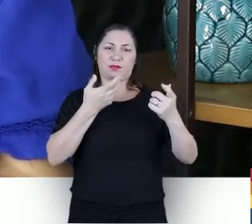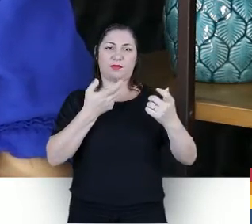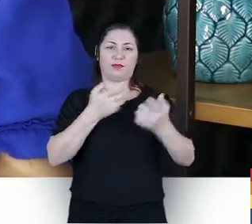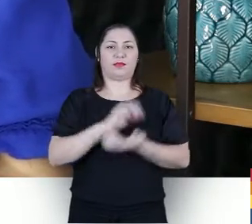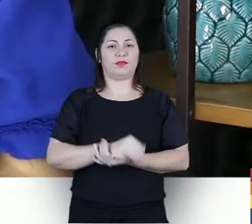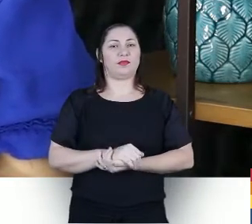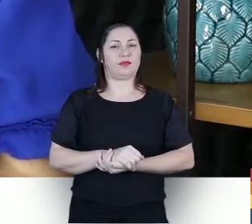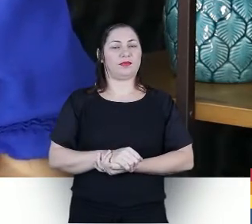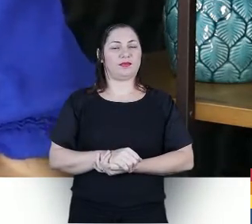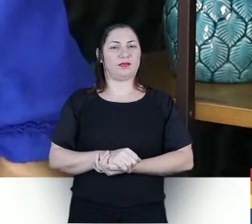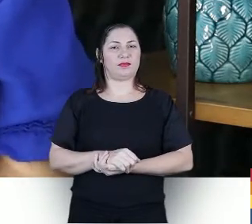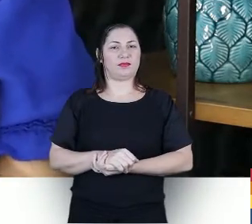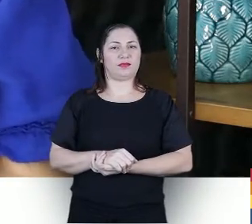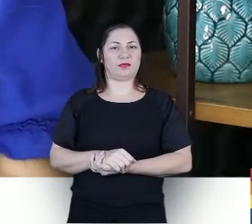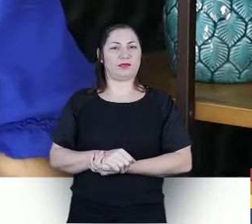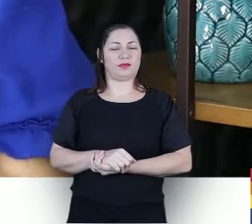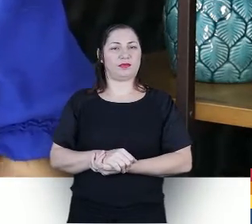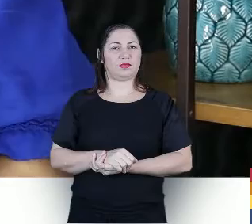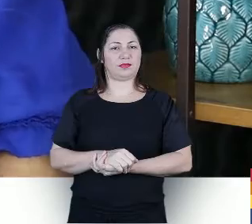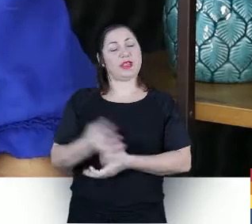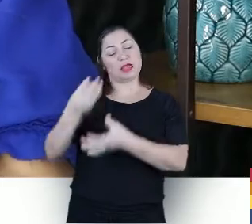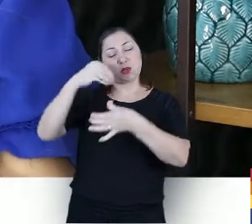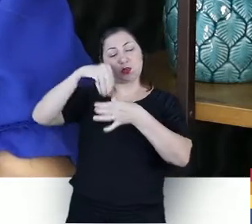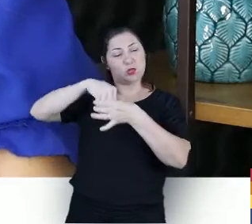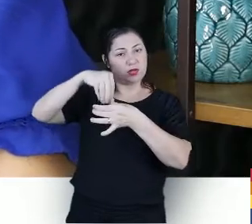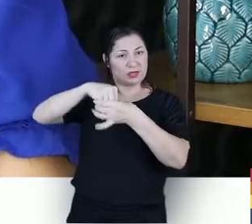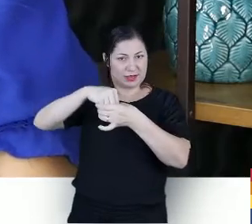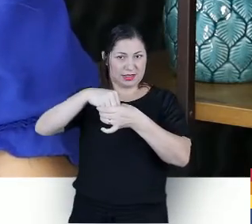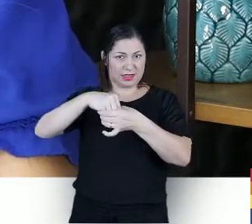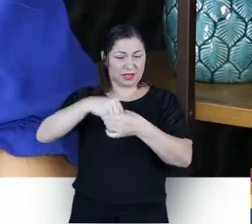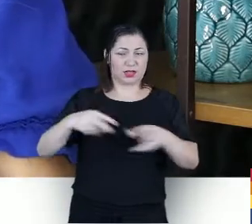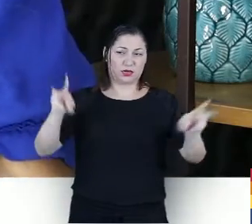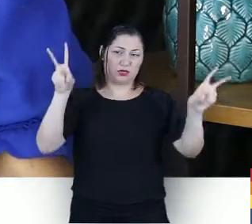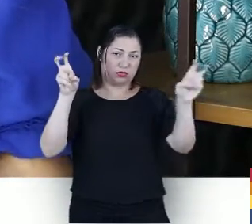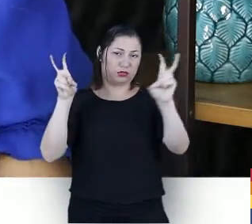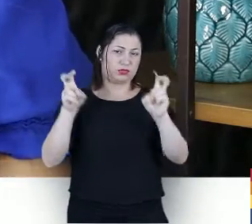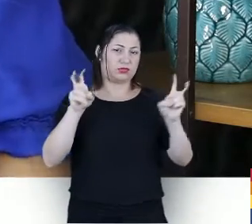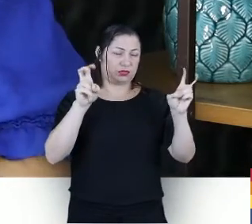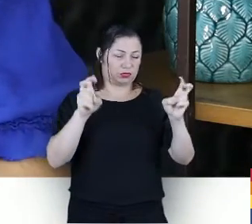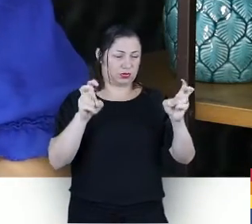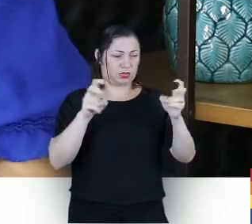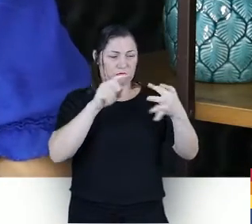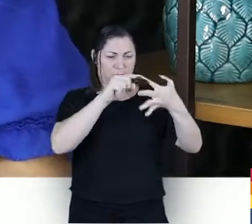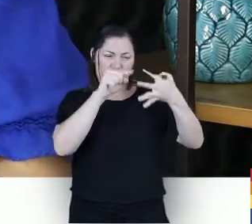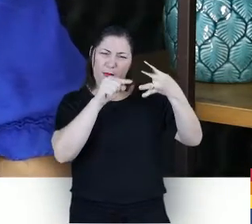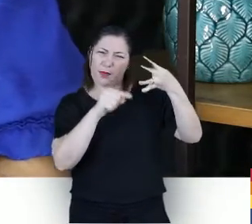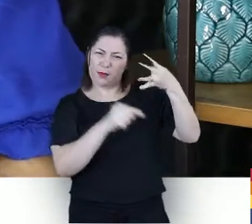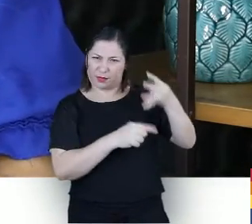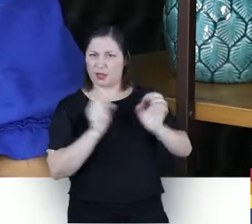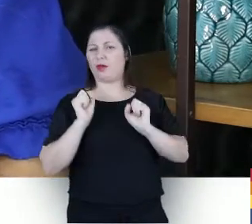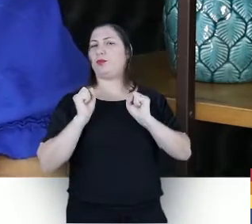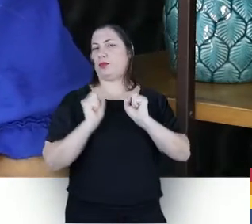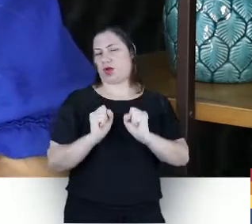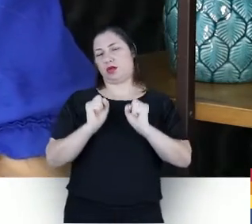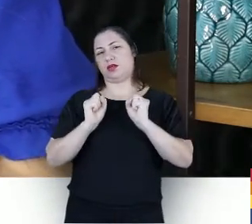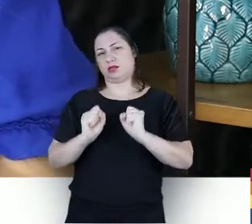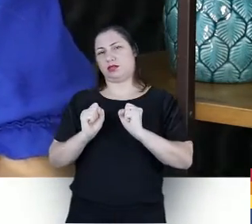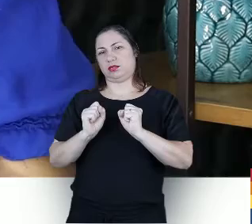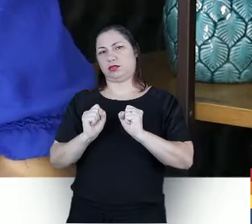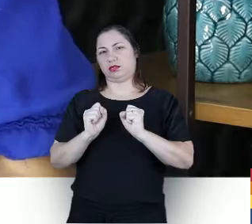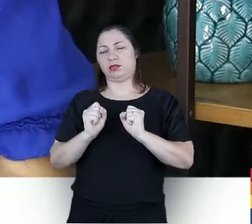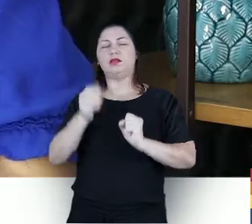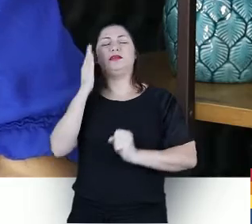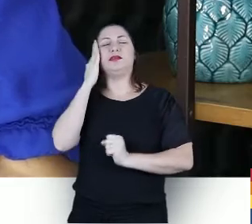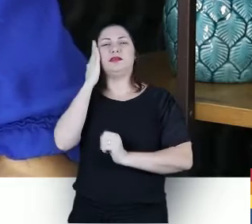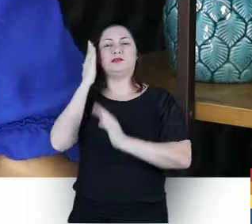conseguir desenvolver ou consolidar as habilidades que aí estão. Por exemplo, analisar os diálogos e os processos